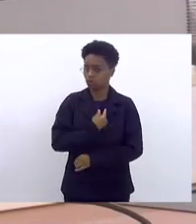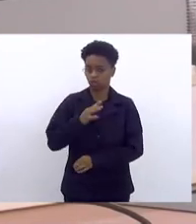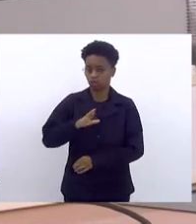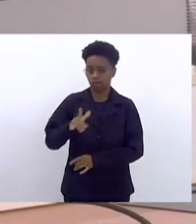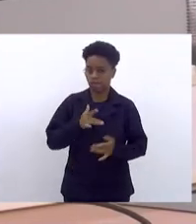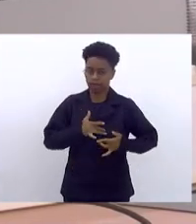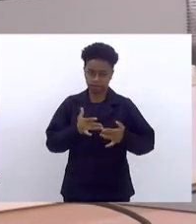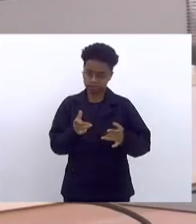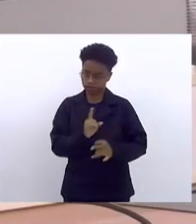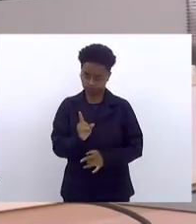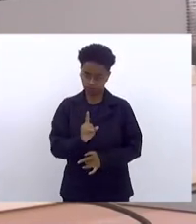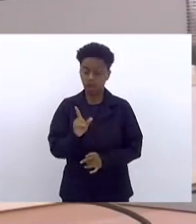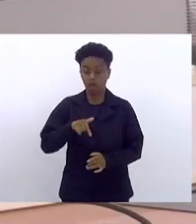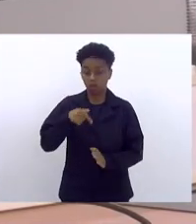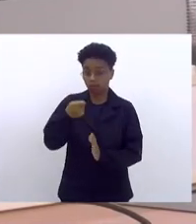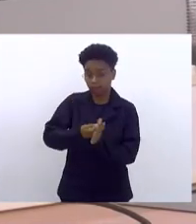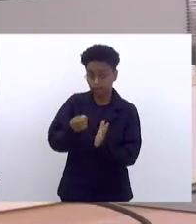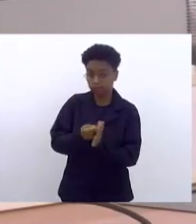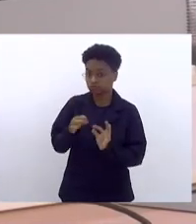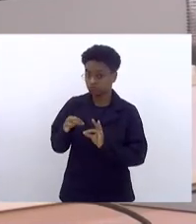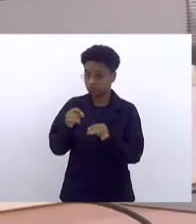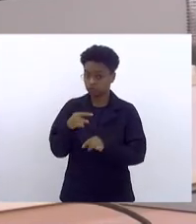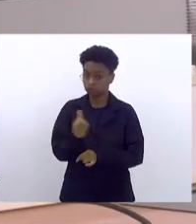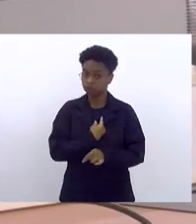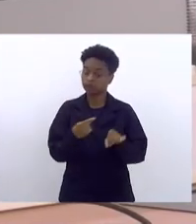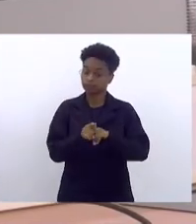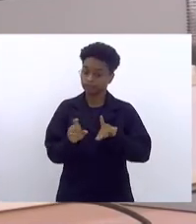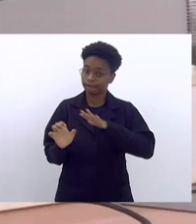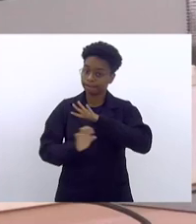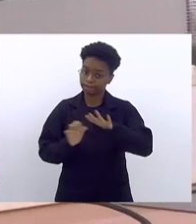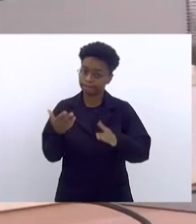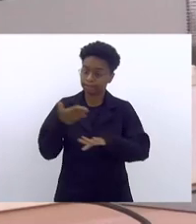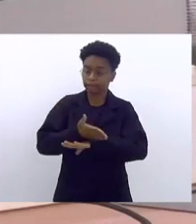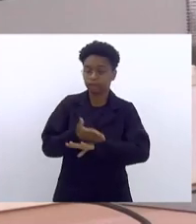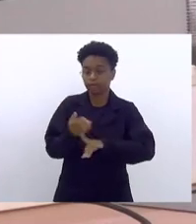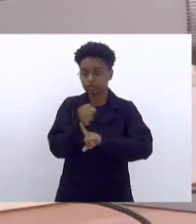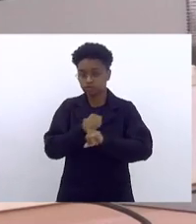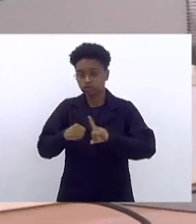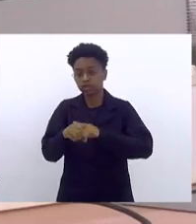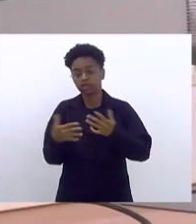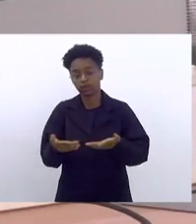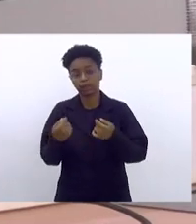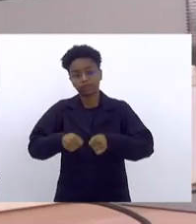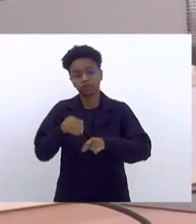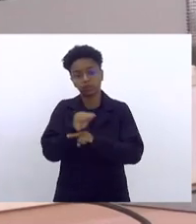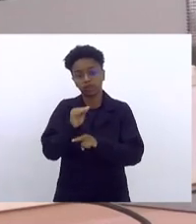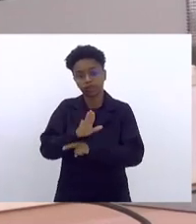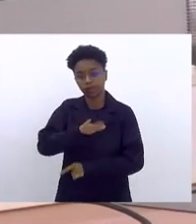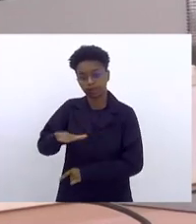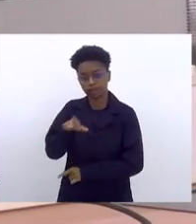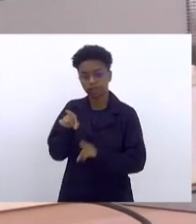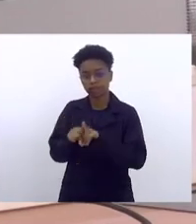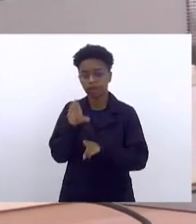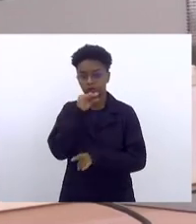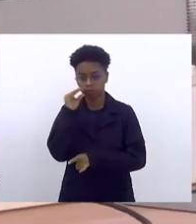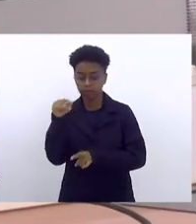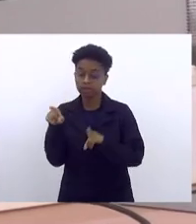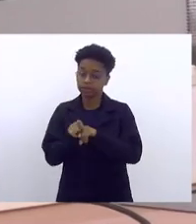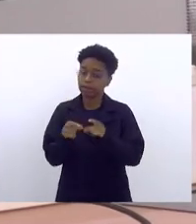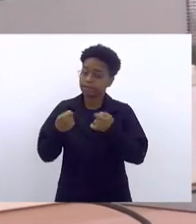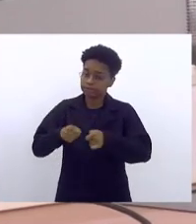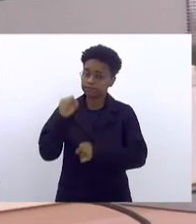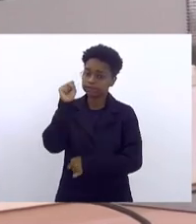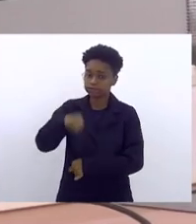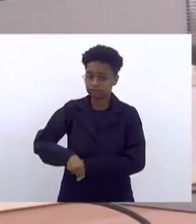nós e essas empresas são parte da sociedade portanto devem cuidar direito da criança e adolescente e devem sim